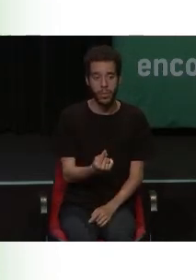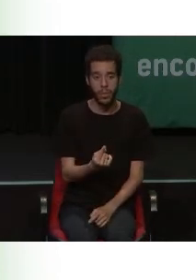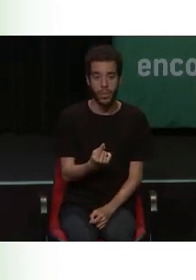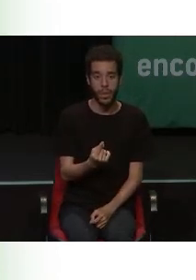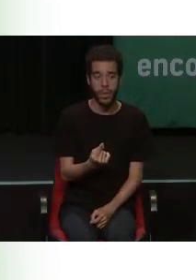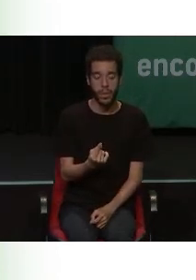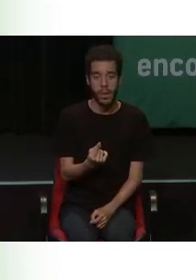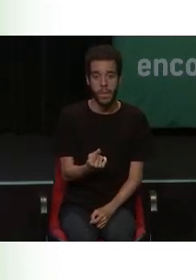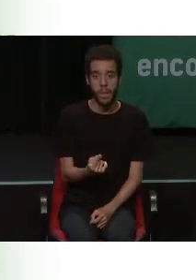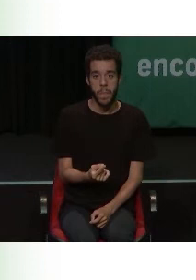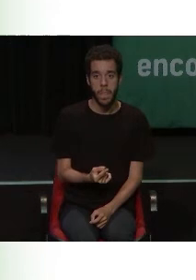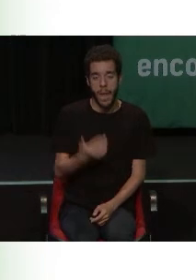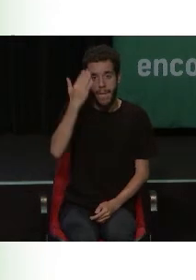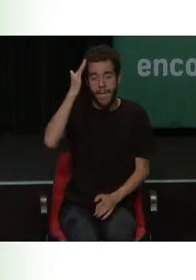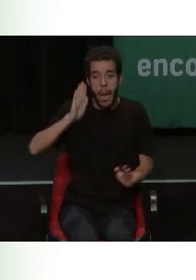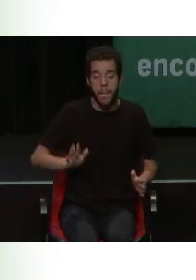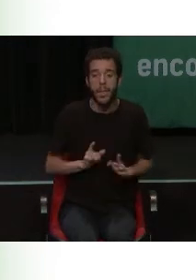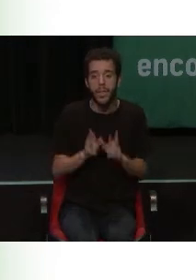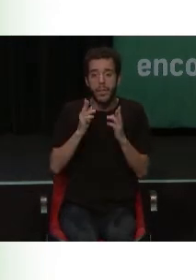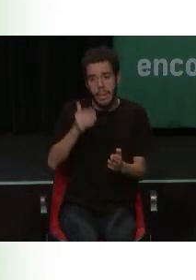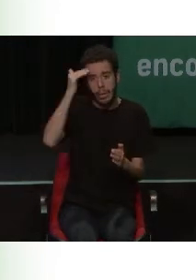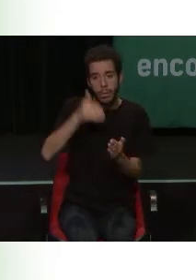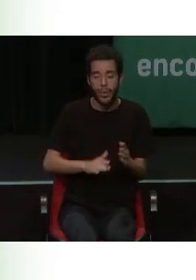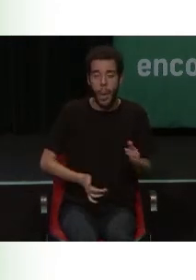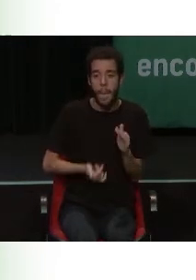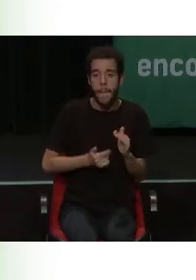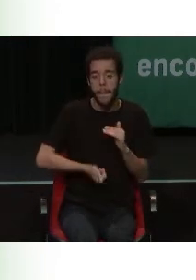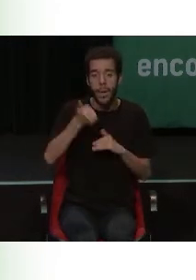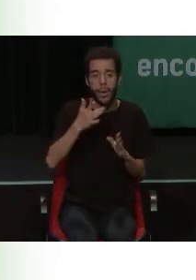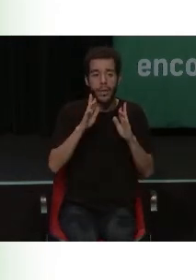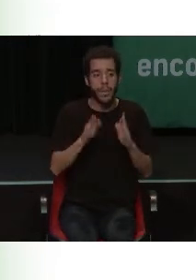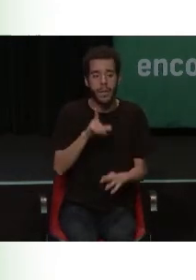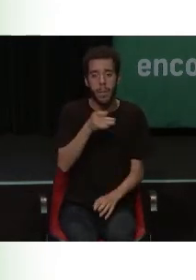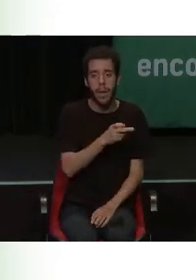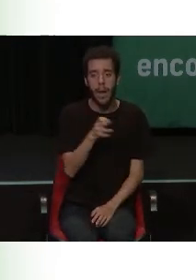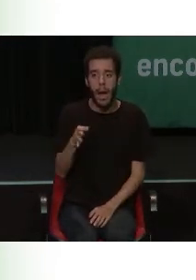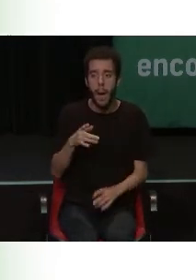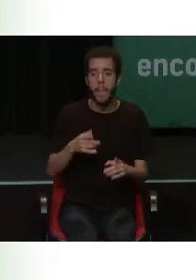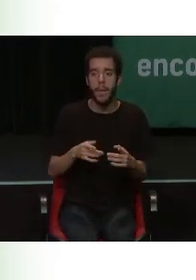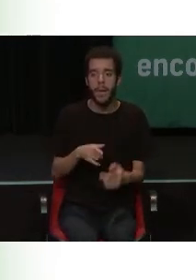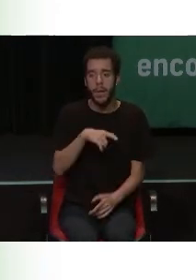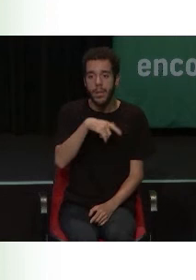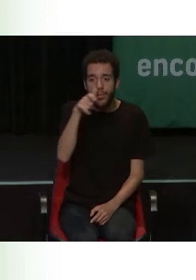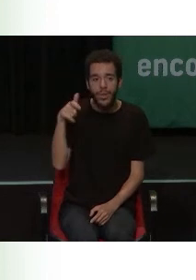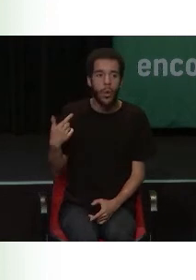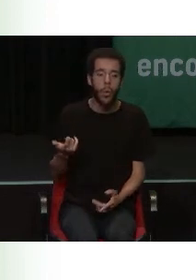princípio, e esperamos ter resultados mais interessantes e que a nossa aplicação tenha uma adesão também